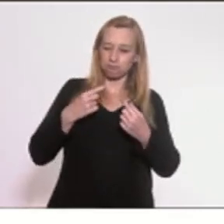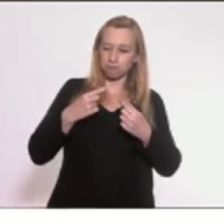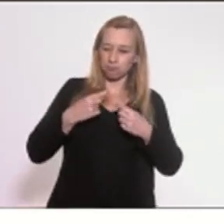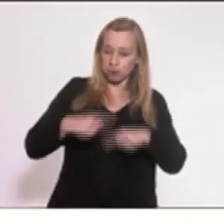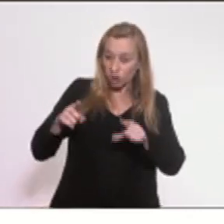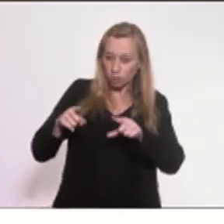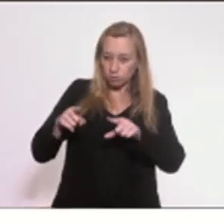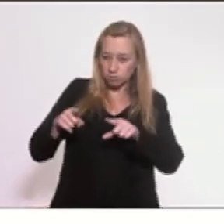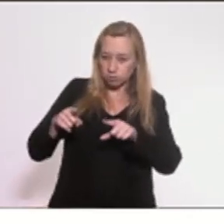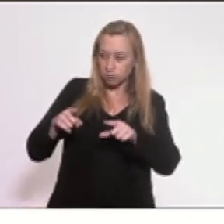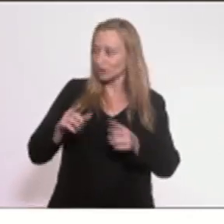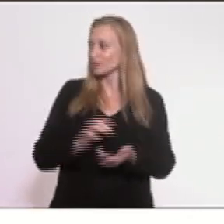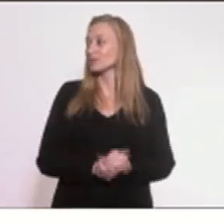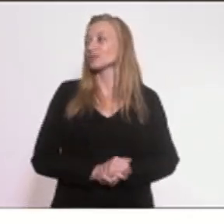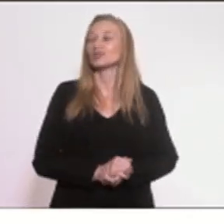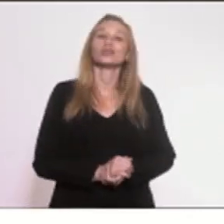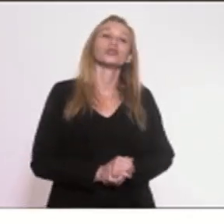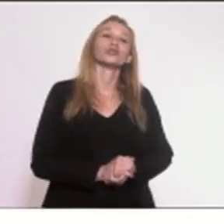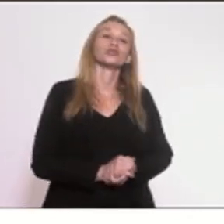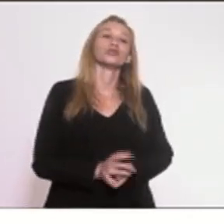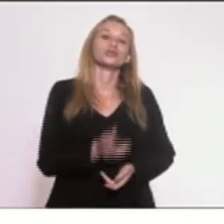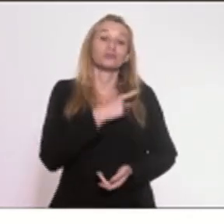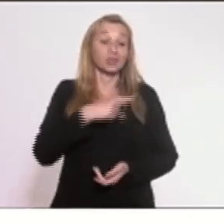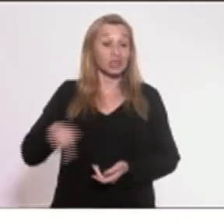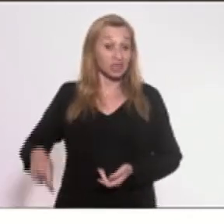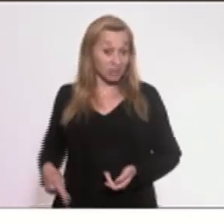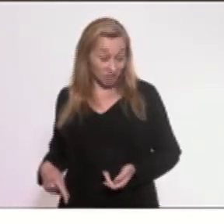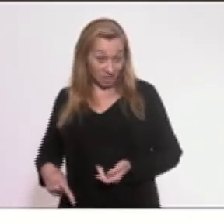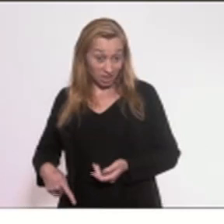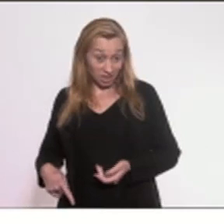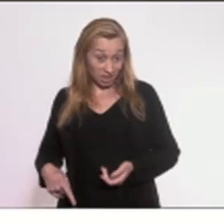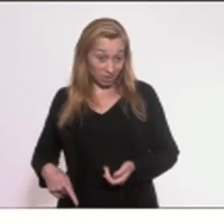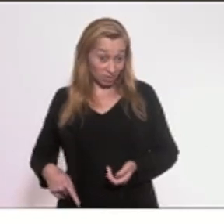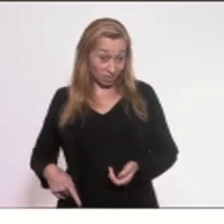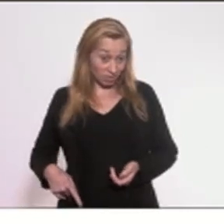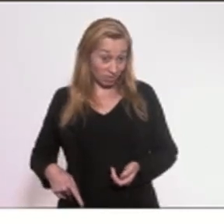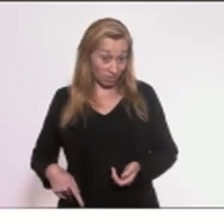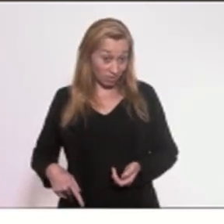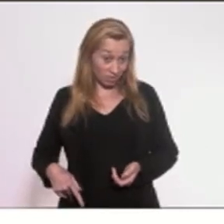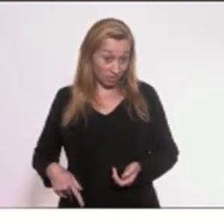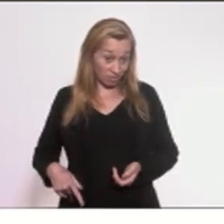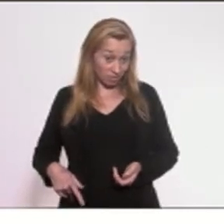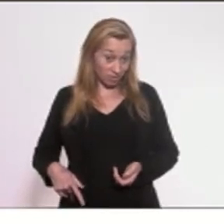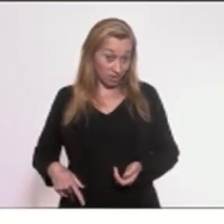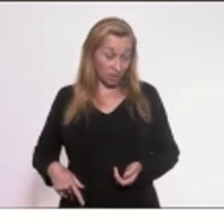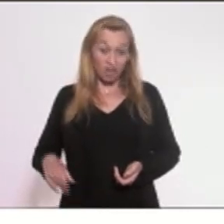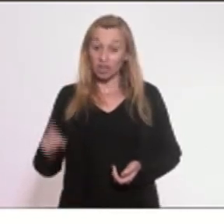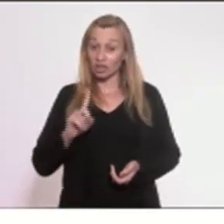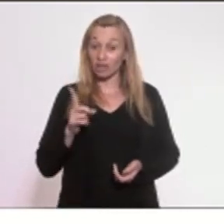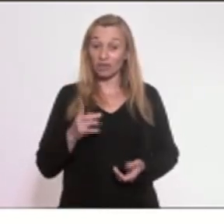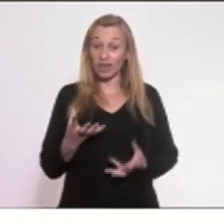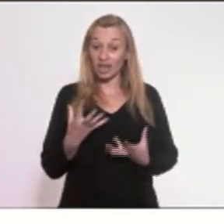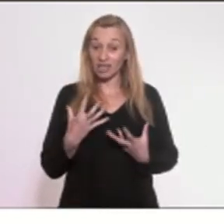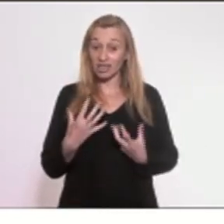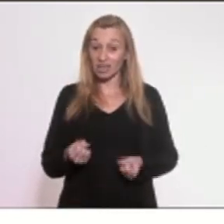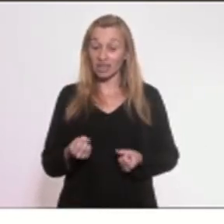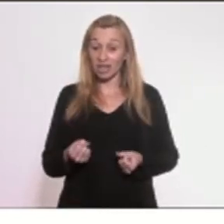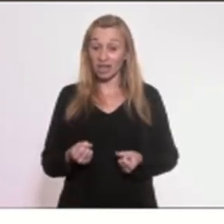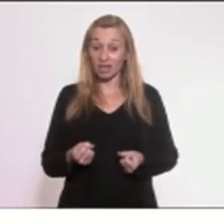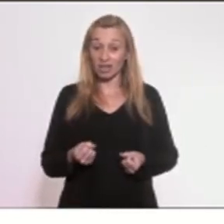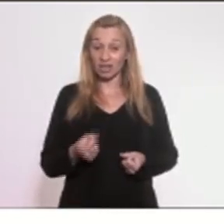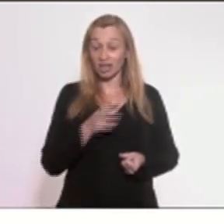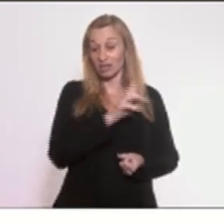o governador não vai, o presidente, para retaliar o governador, não vai renovar o regime de recuperação